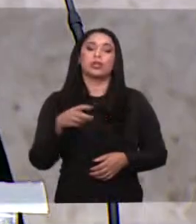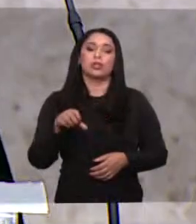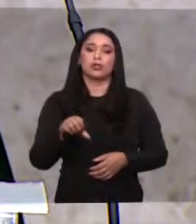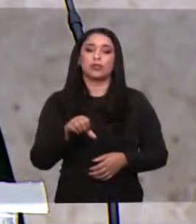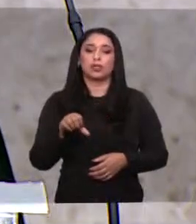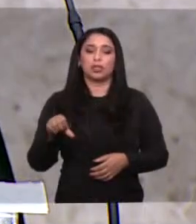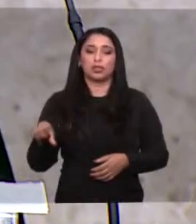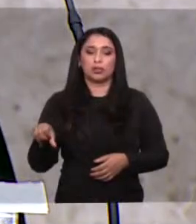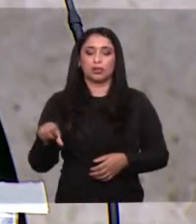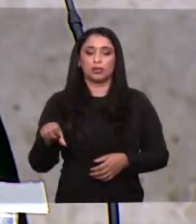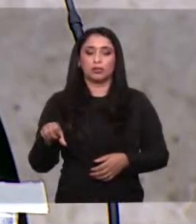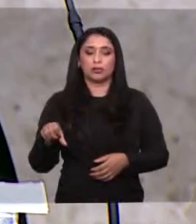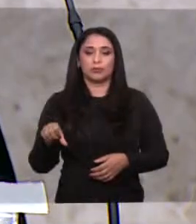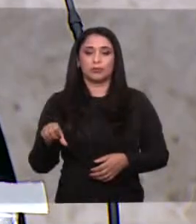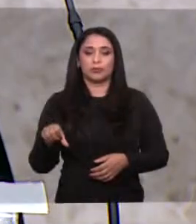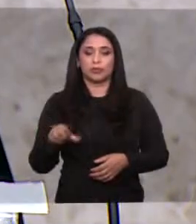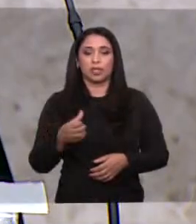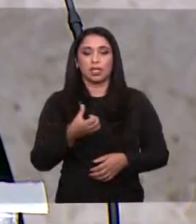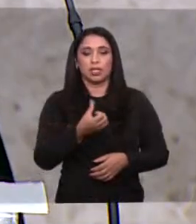6.299,